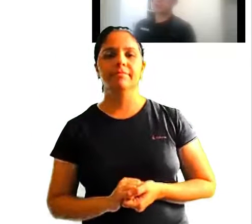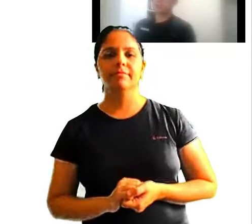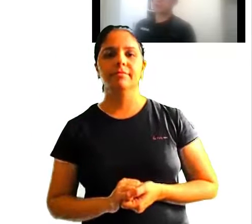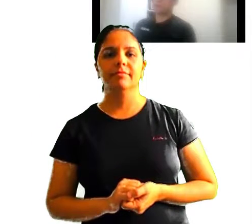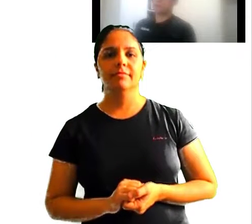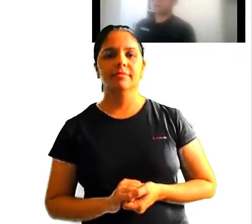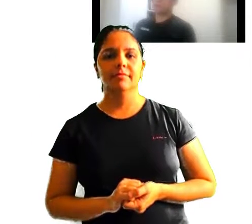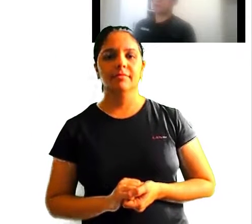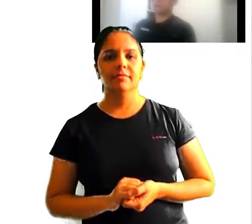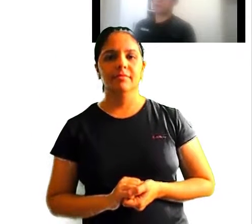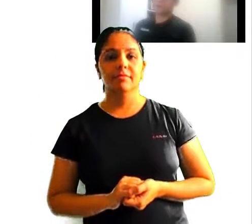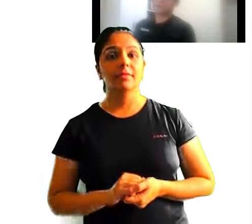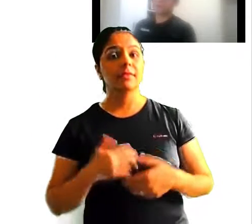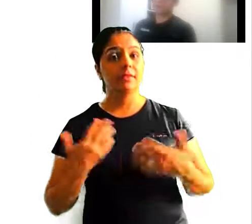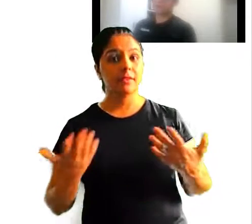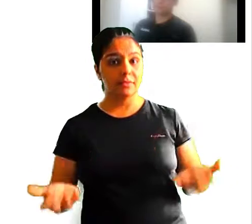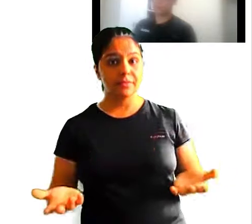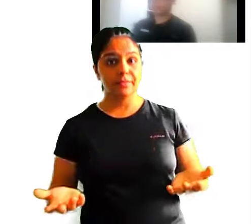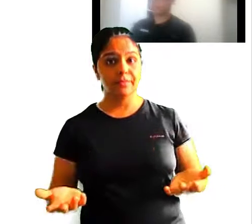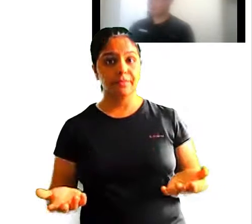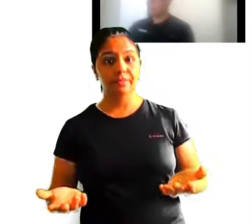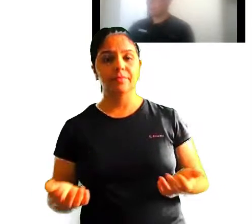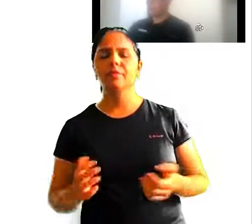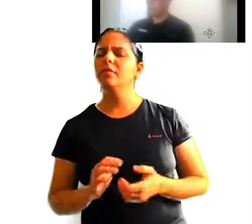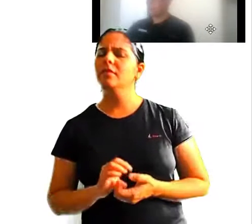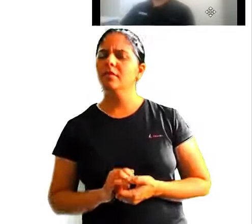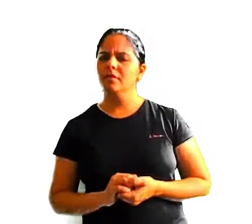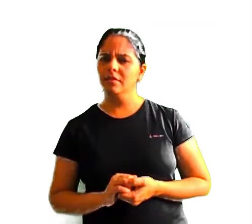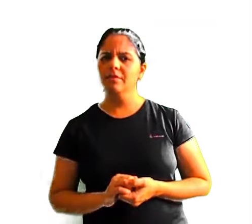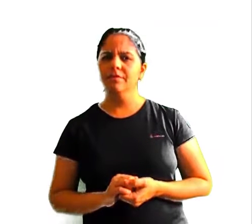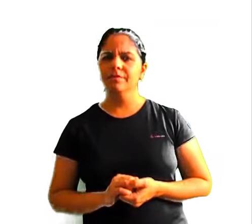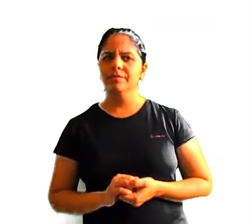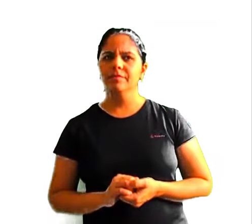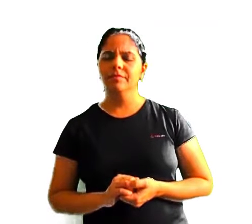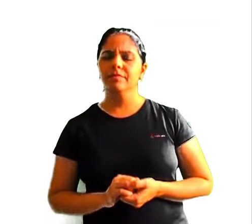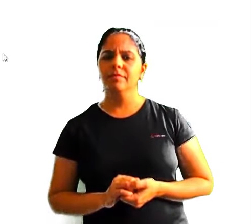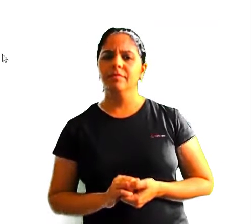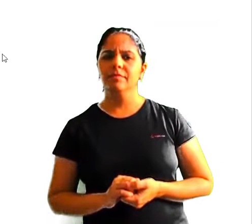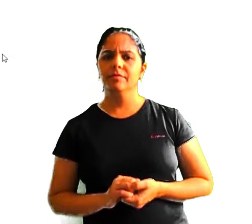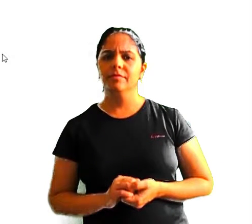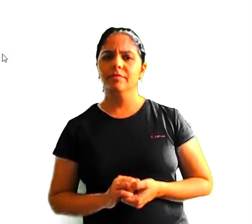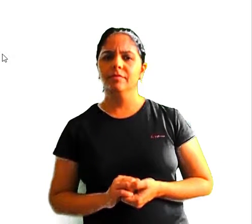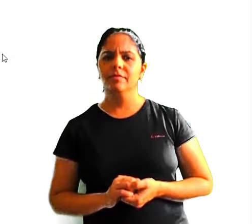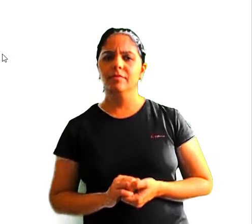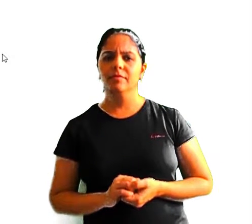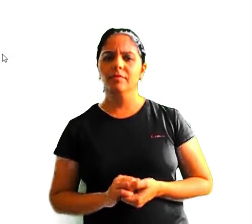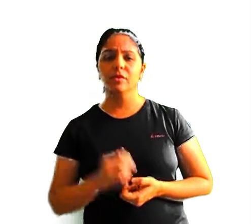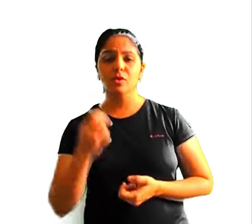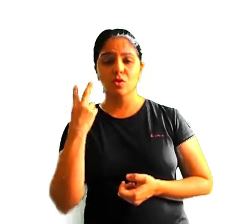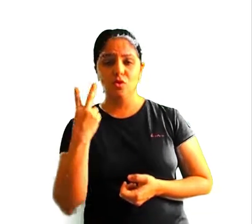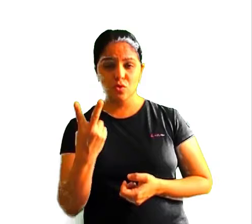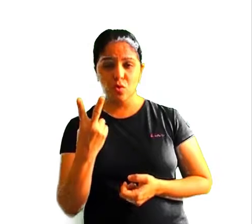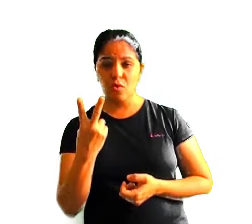estão ligados em paralelo, tá certo? Deixa eu subir isso aqui agora.